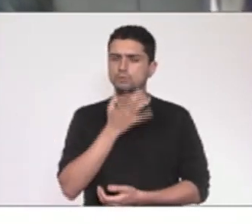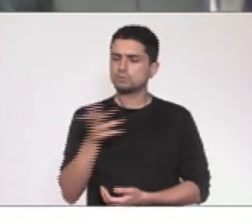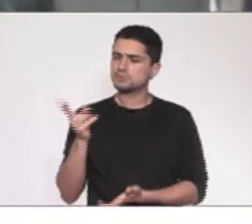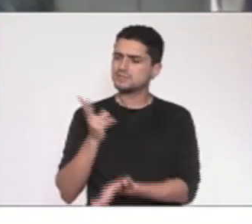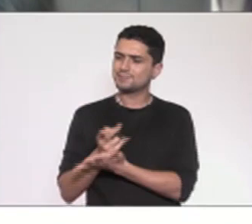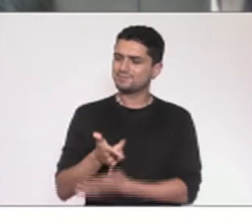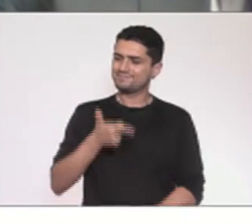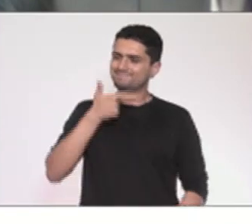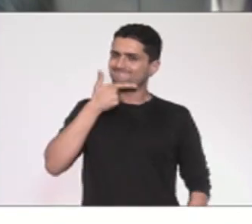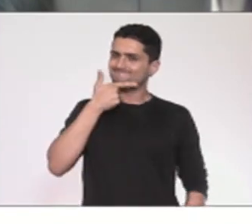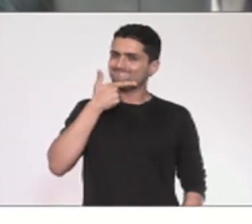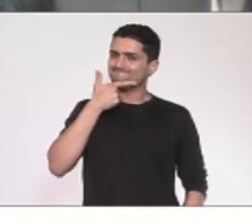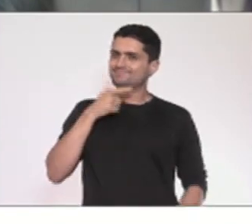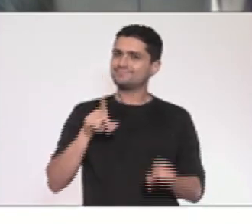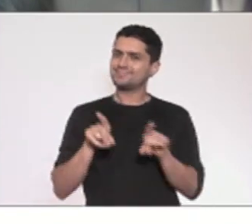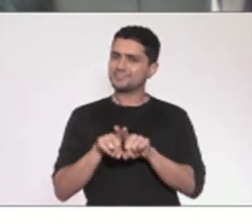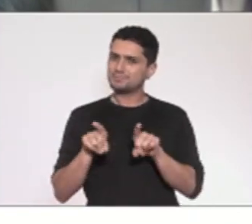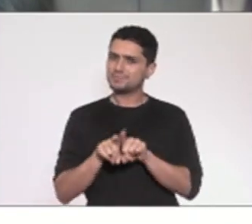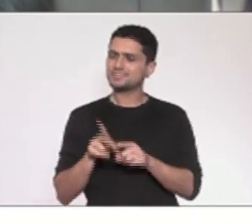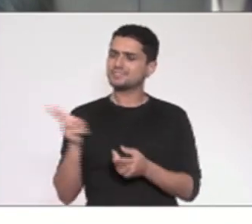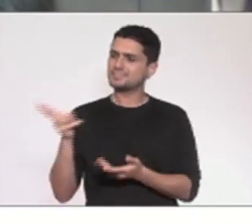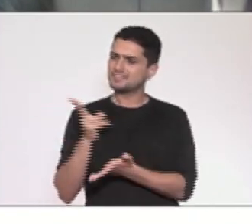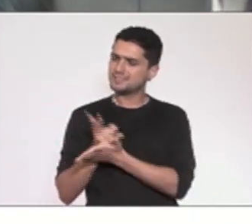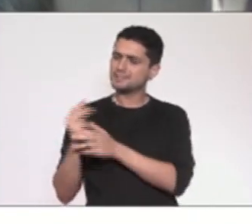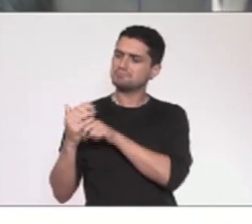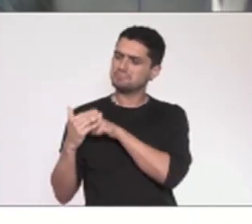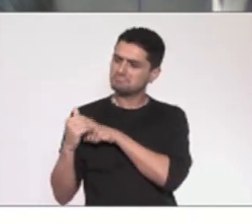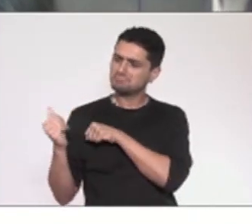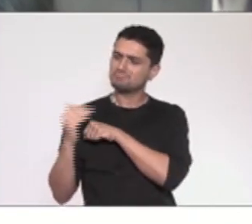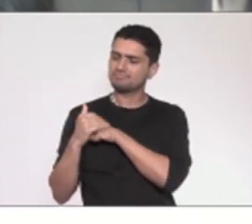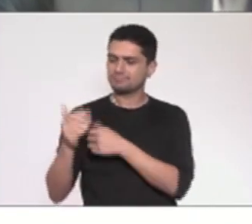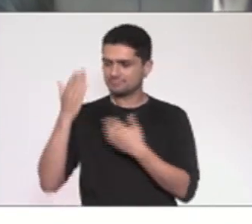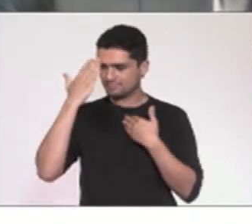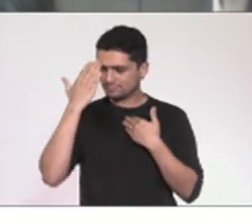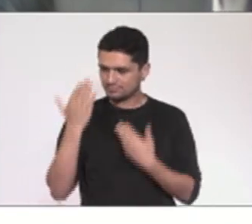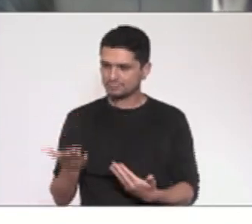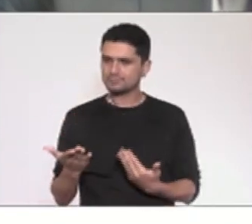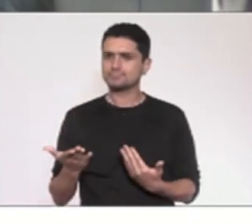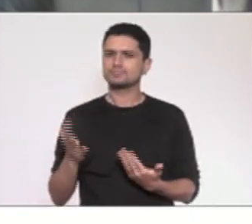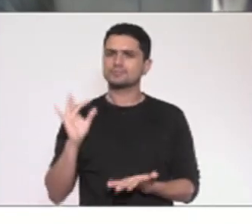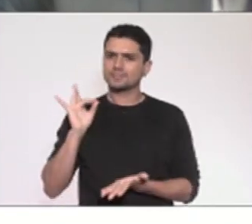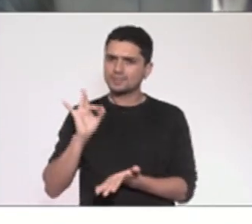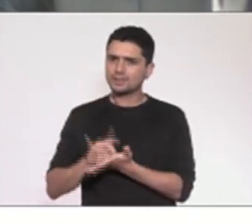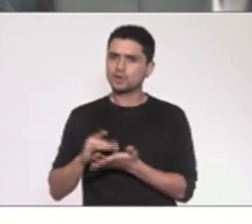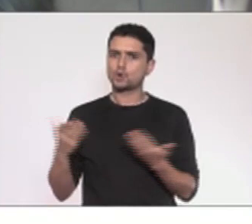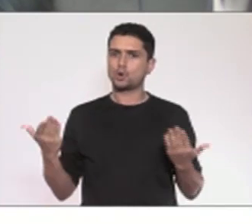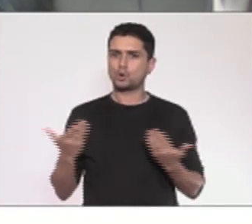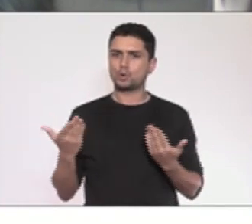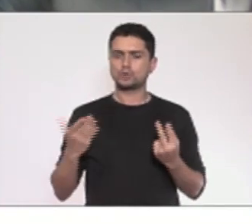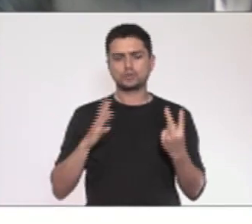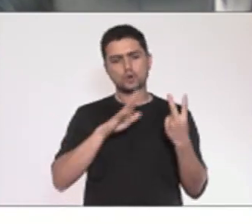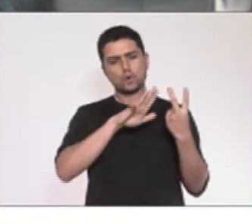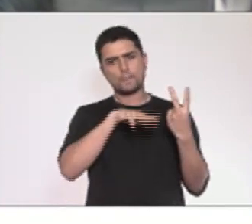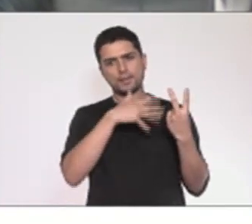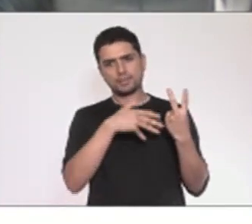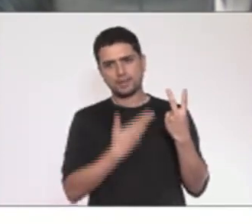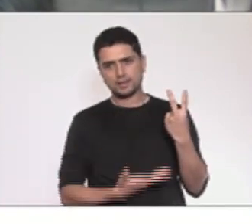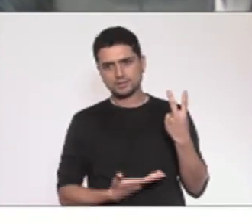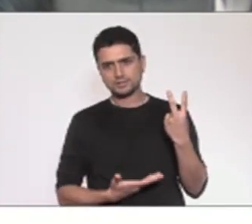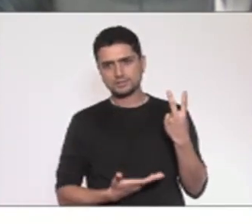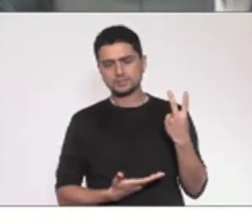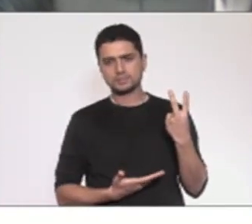gentil e generoso. Realmente, essa solenidade de hoje, ela